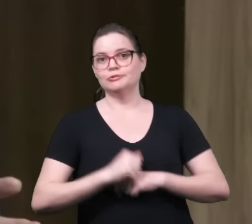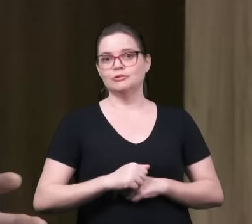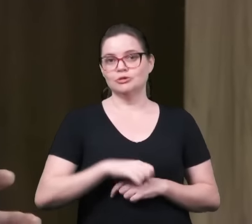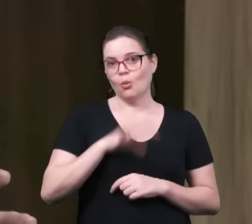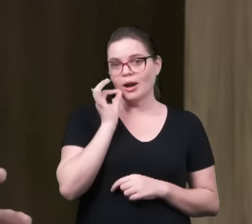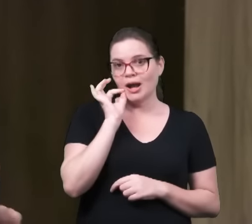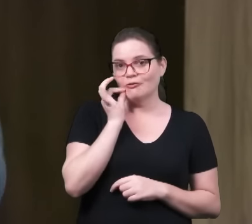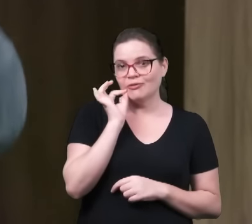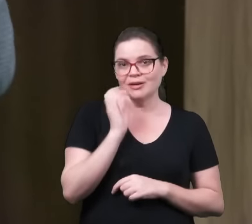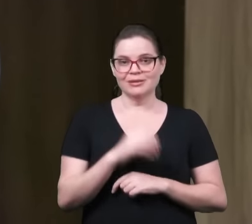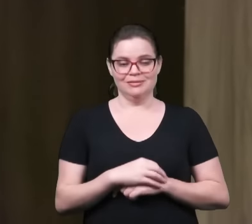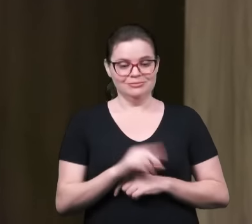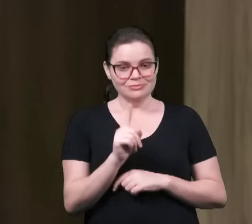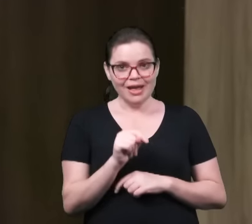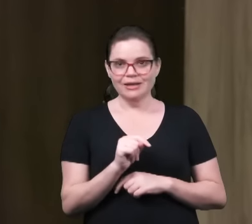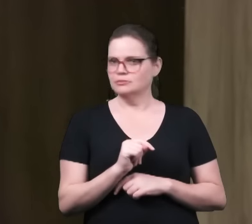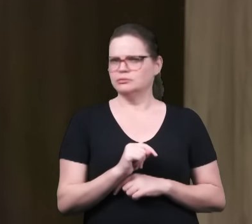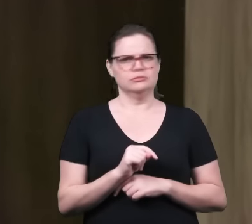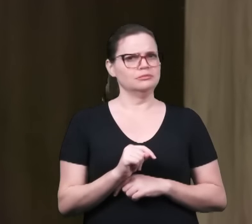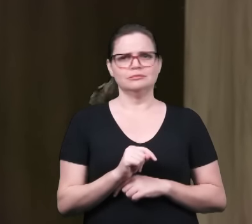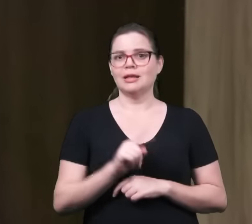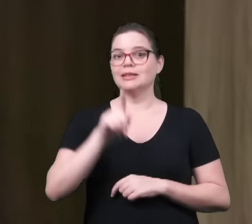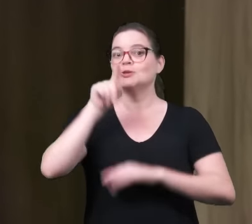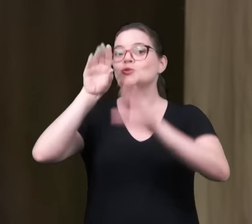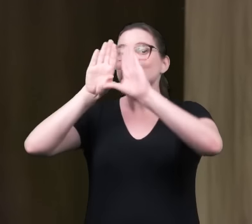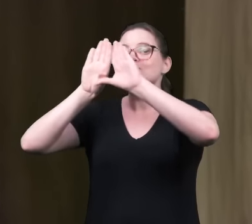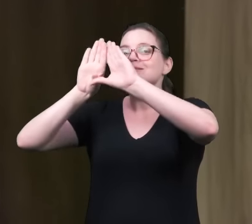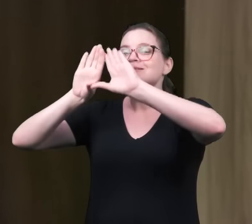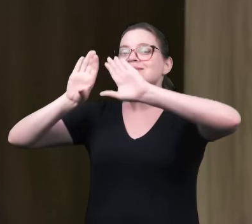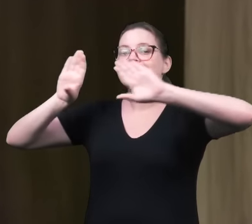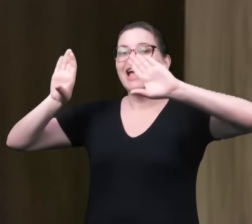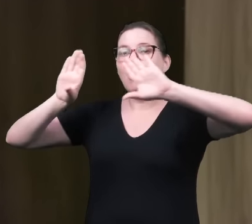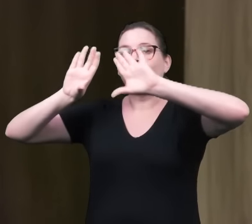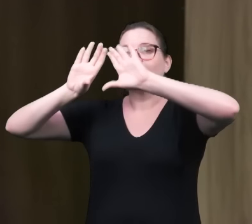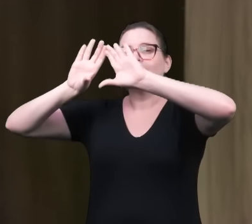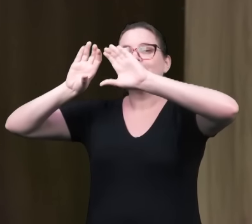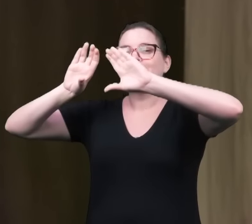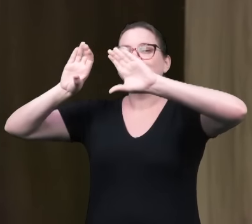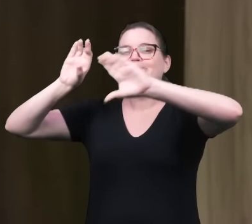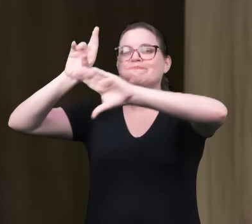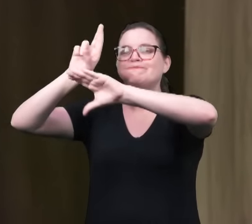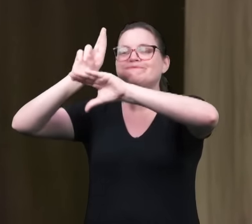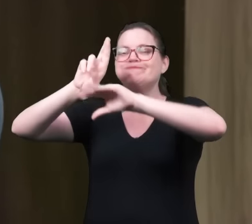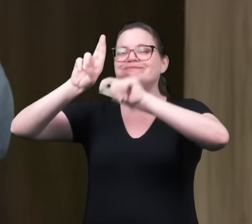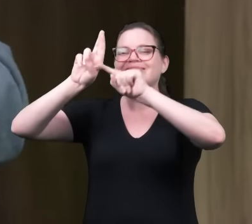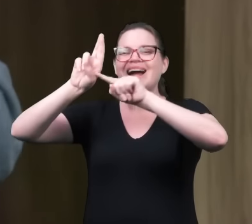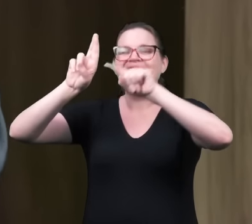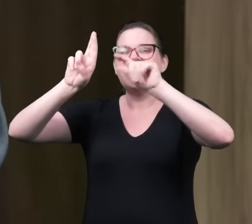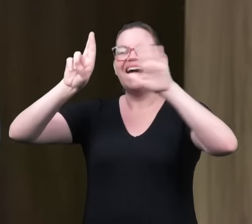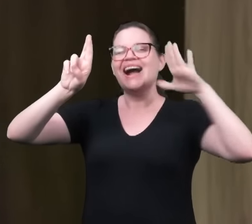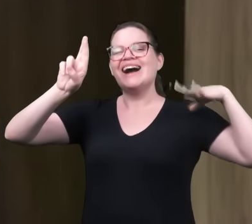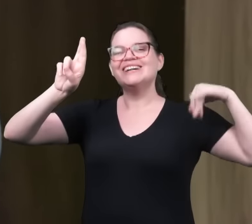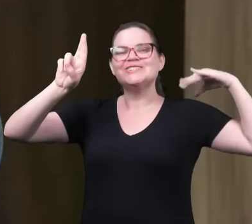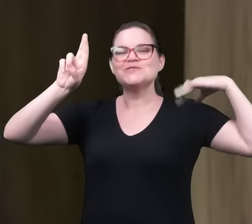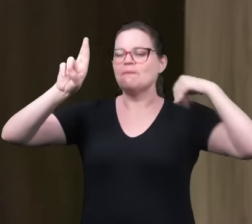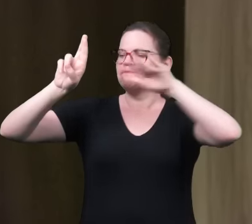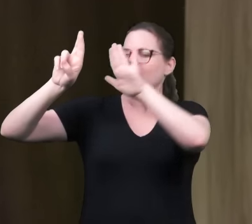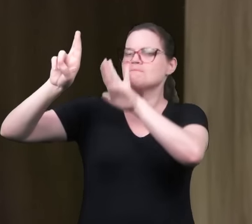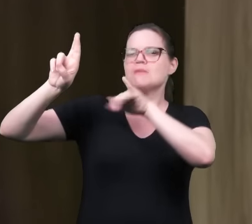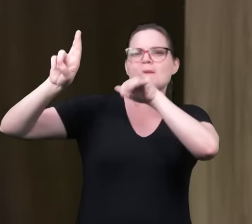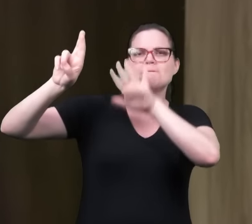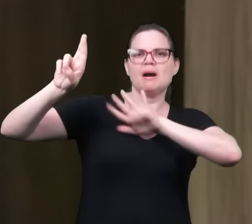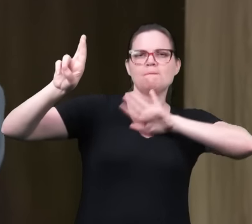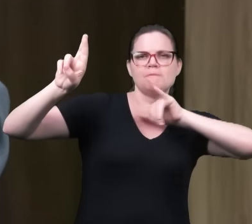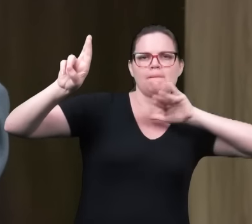café. Não, é um encontro no céu. É um encontro com o Senhor, com os seus anjos, com os salvos em